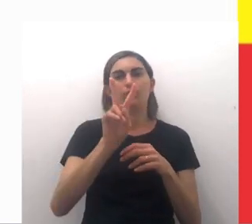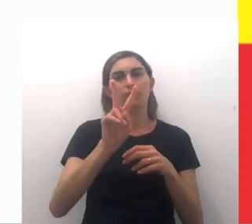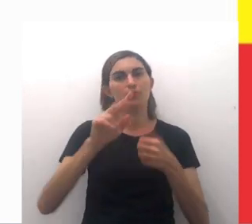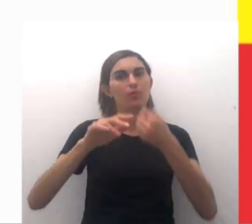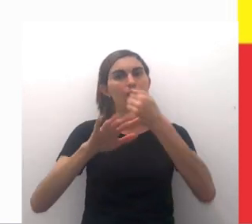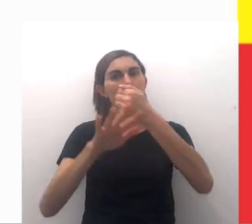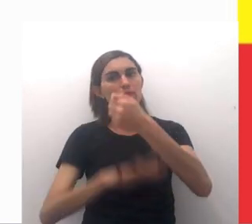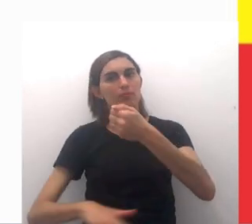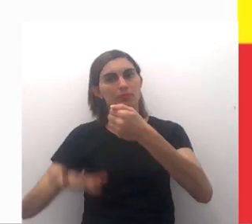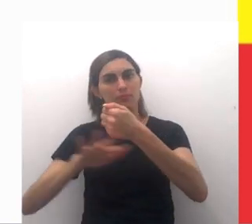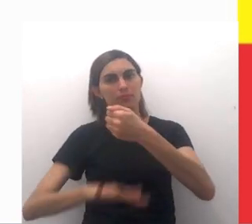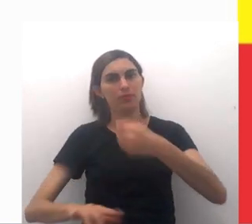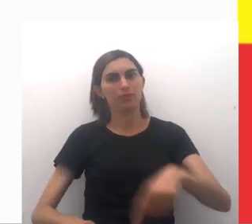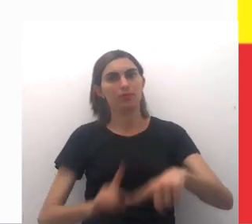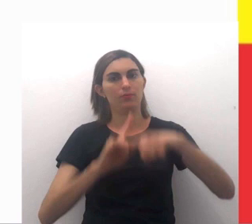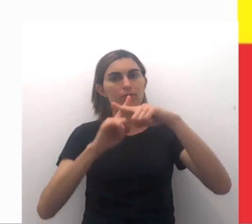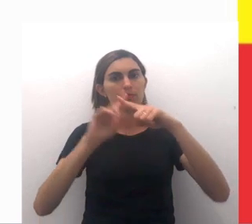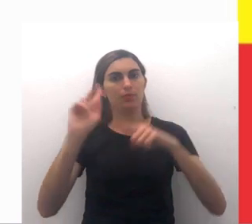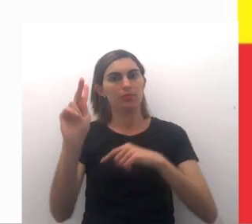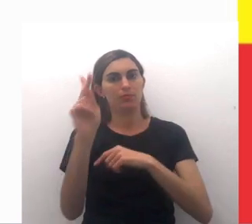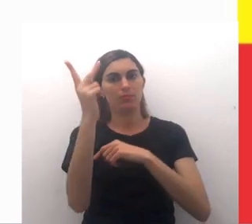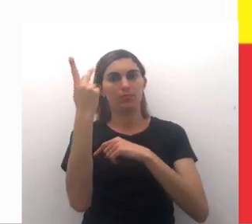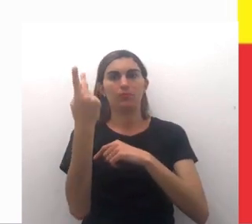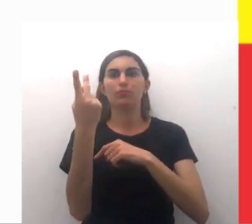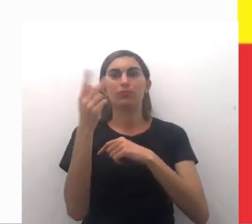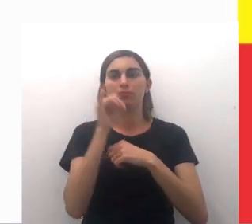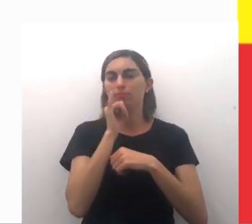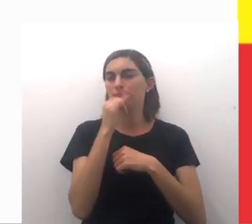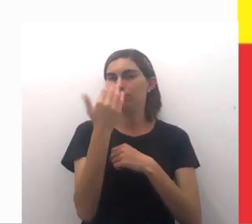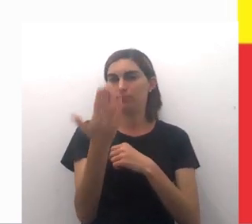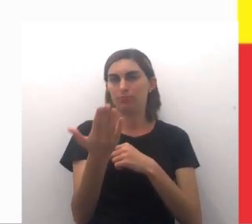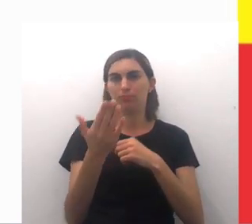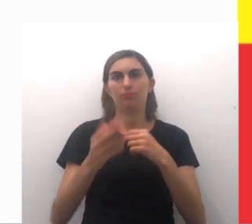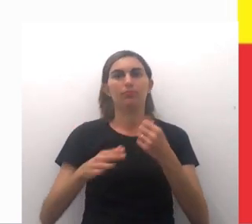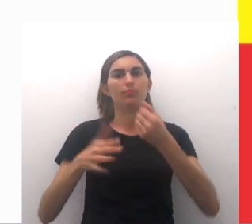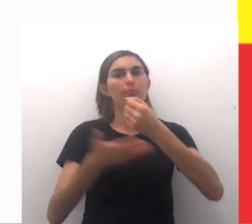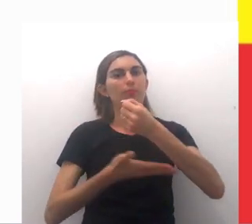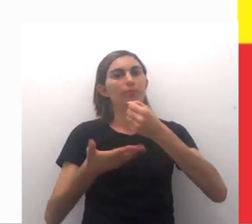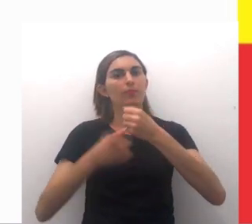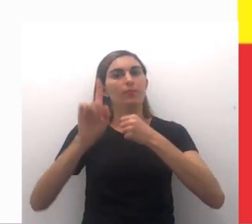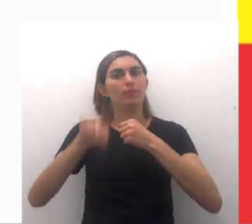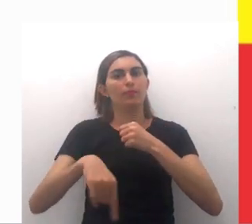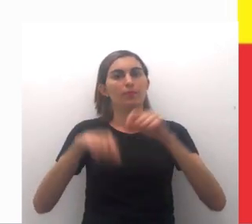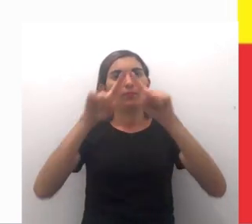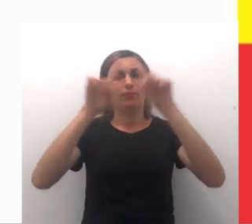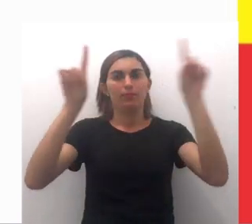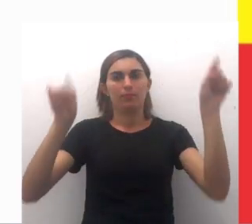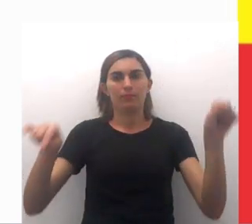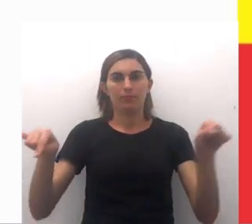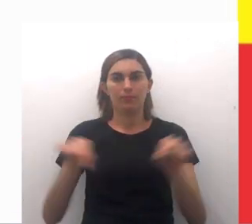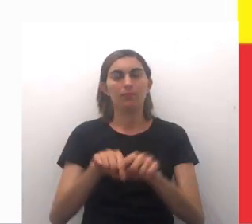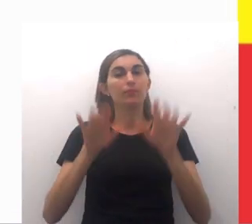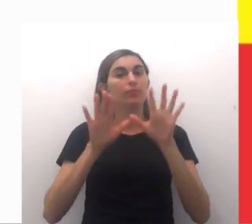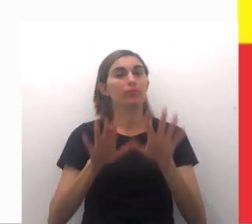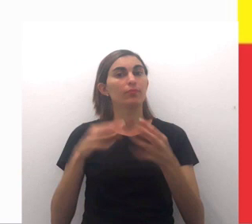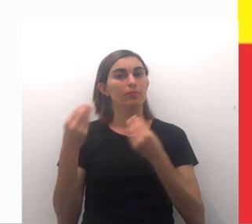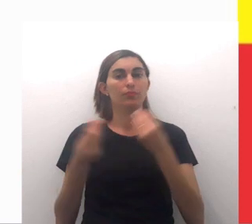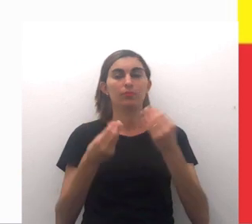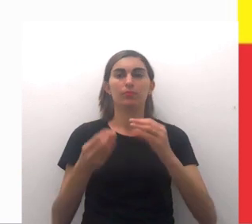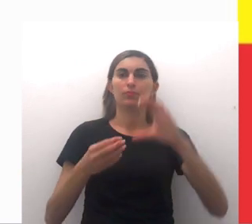ocupar. O volume é área da base vezes a altura. Neste exemplo, a base é um retângulo. Então,